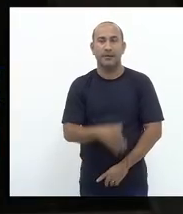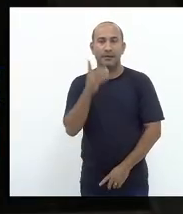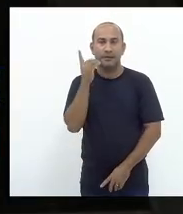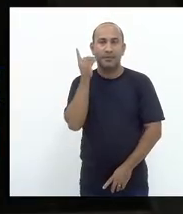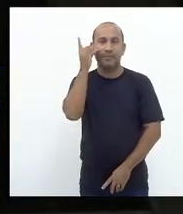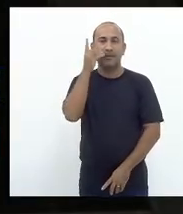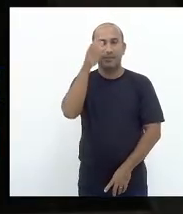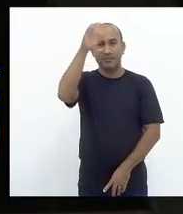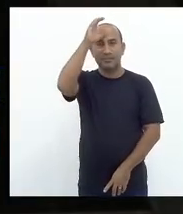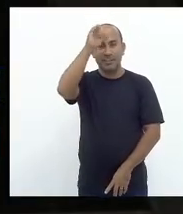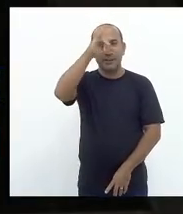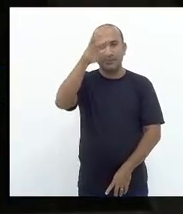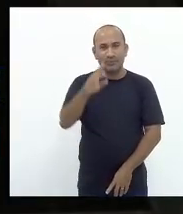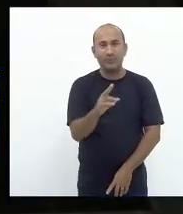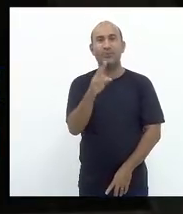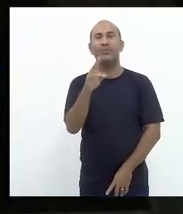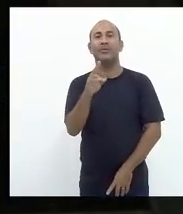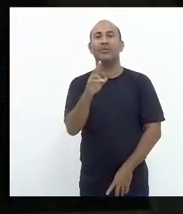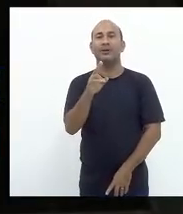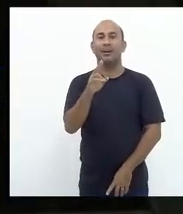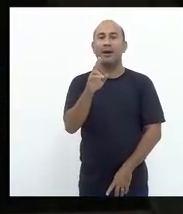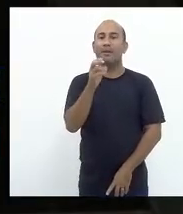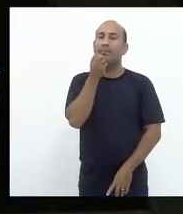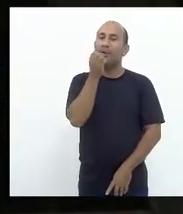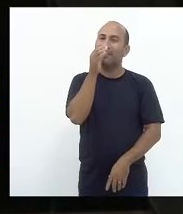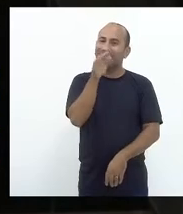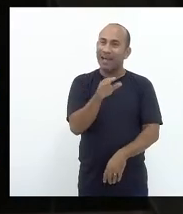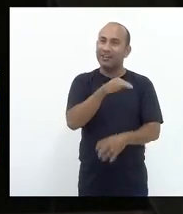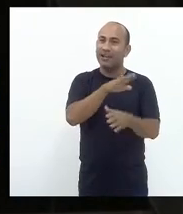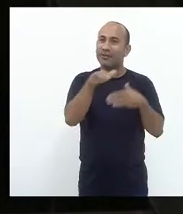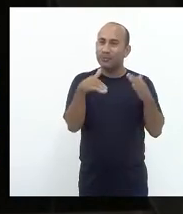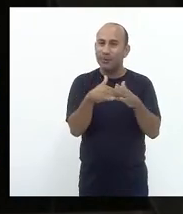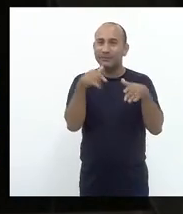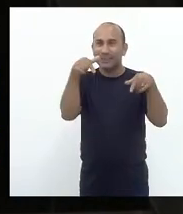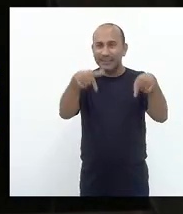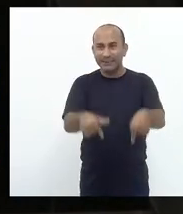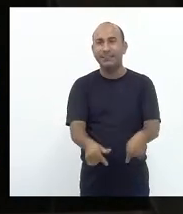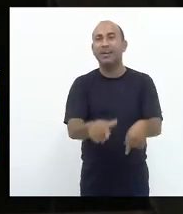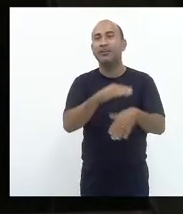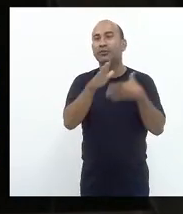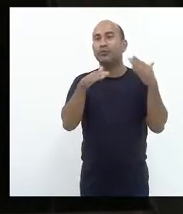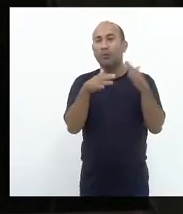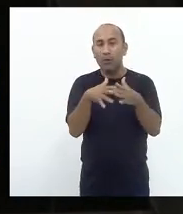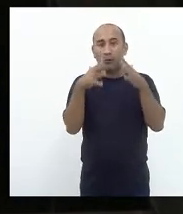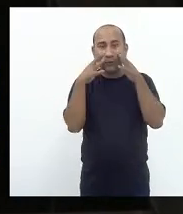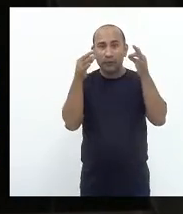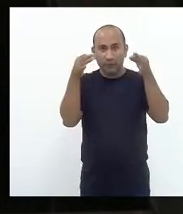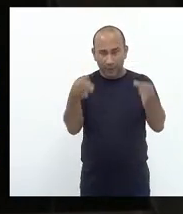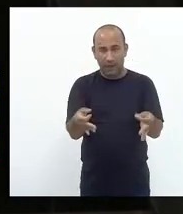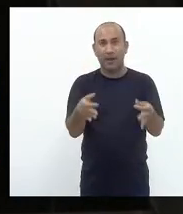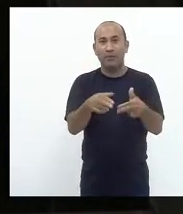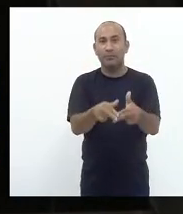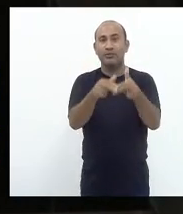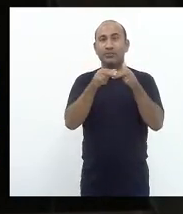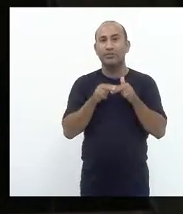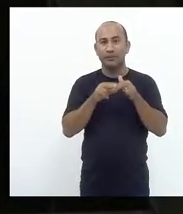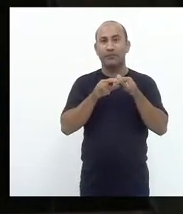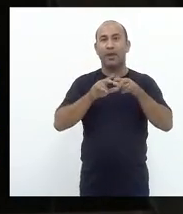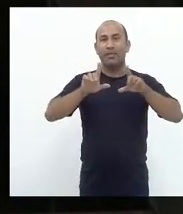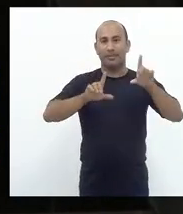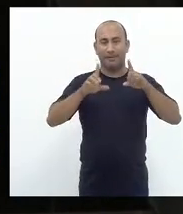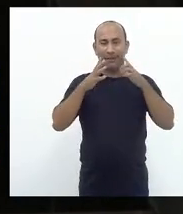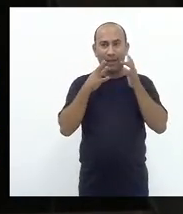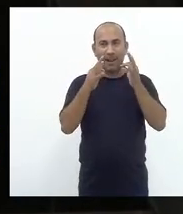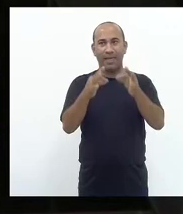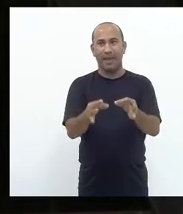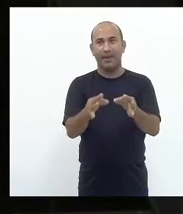Deputada Tia Ju, mais uma vez, boa tarde. Boa tarde a todos que estão aqui no plenário, que estão nos assistindo através da TV Alerj